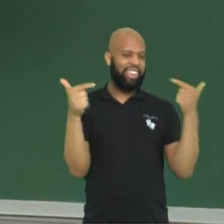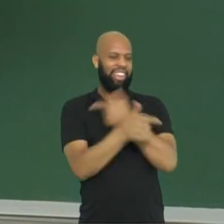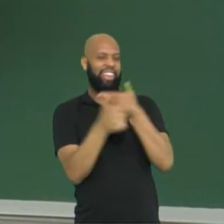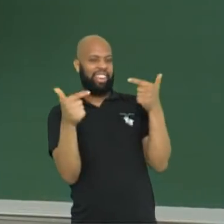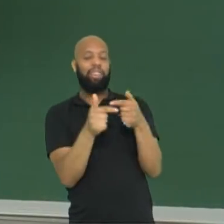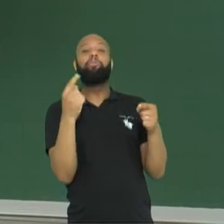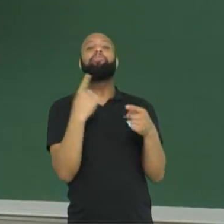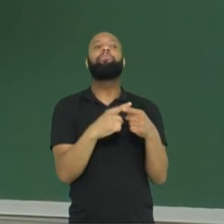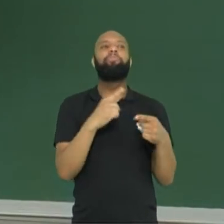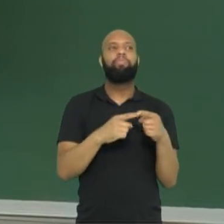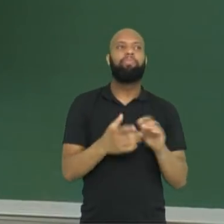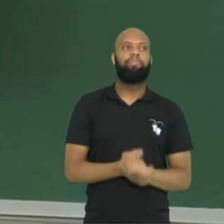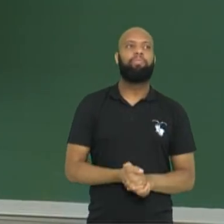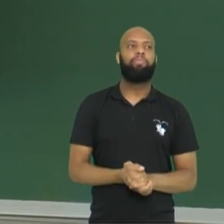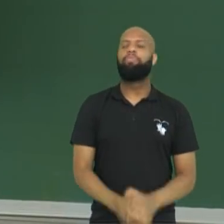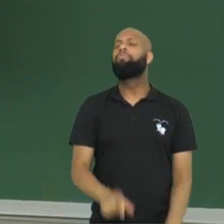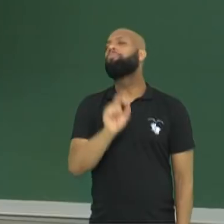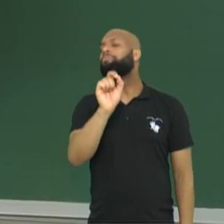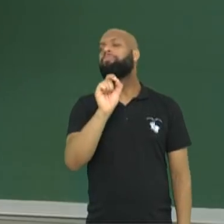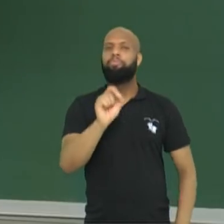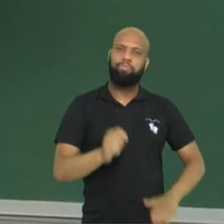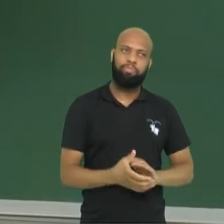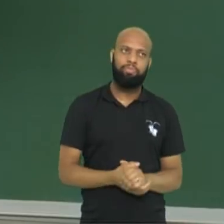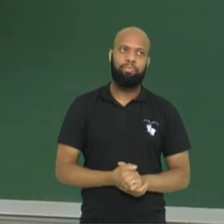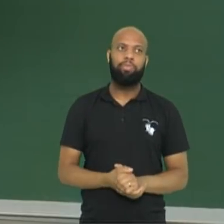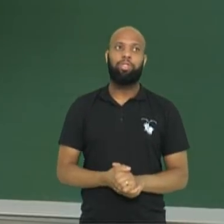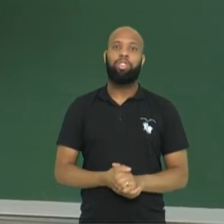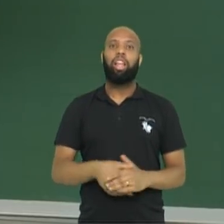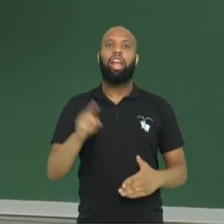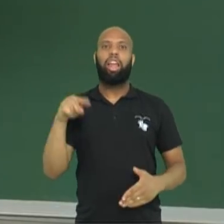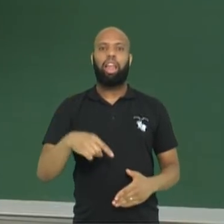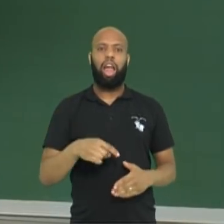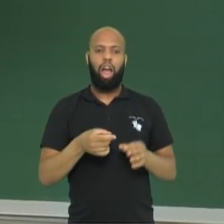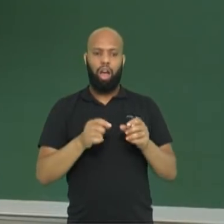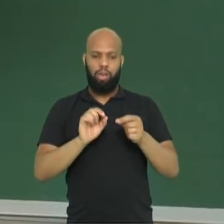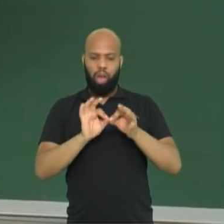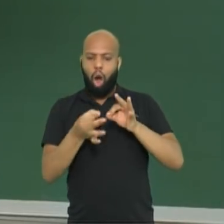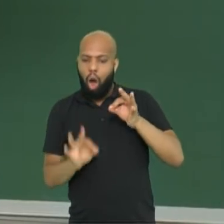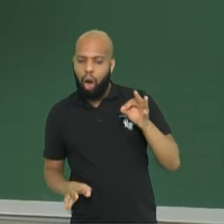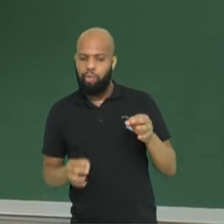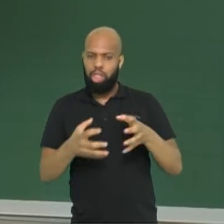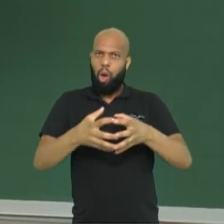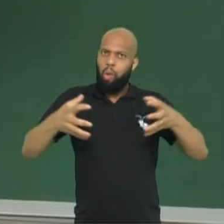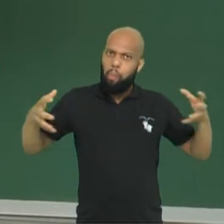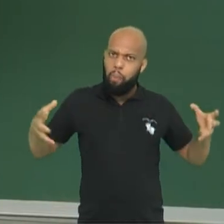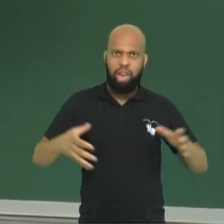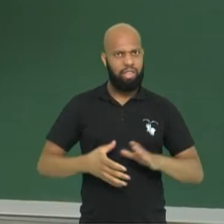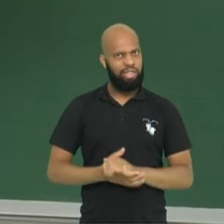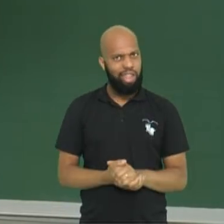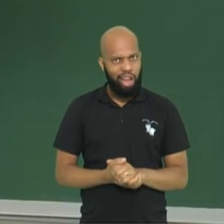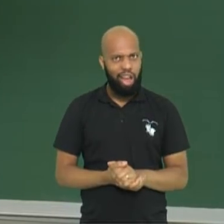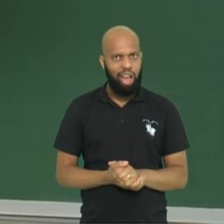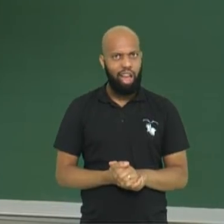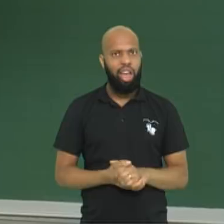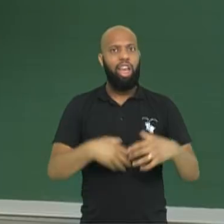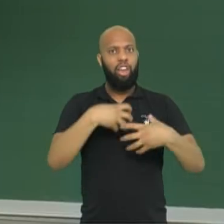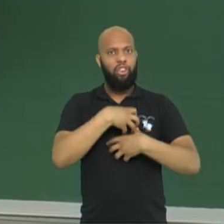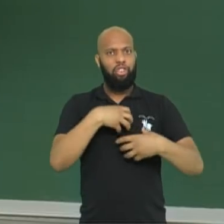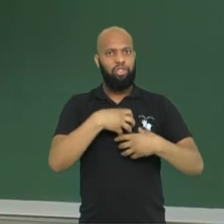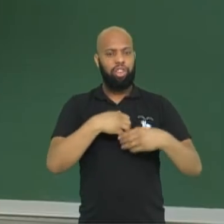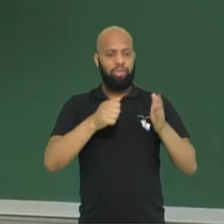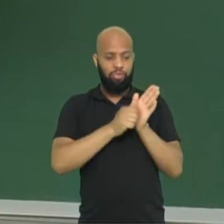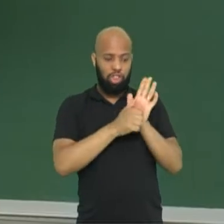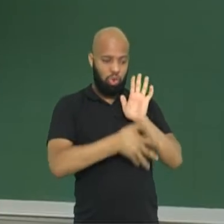Vejamos. Então, o que torna a história engraçada é o exagero, né? Então, há uma figura de linguagem que nós chamamos de hipérbole. Houve